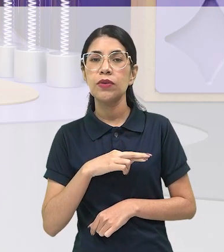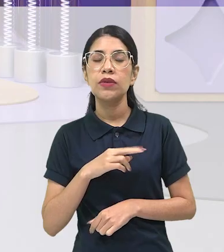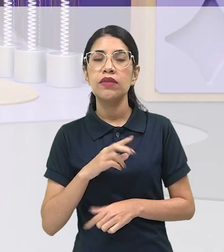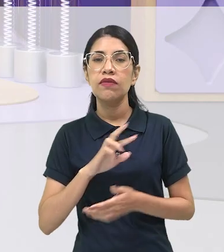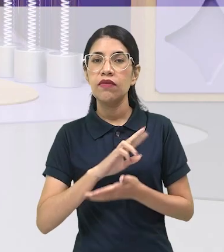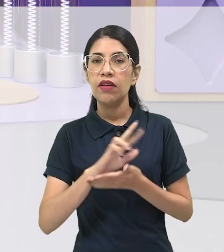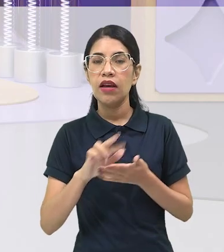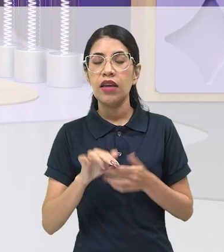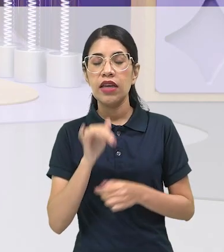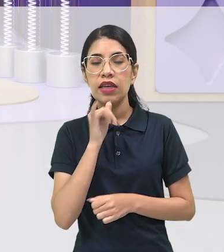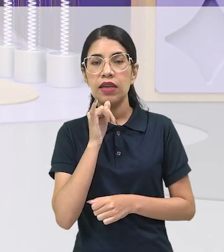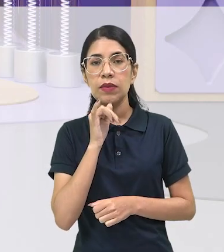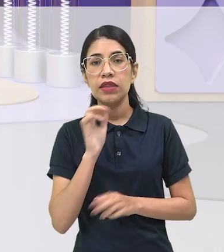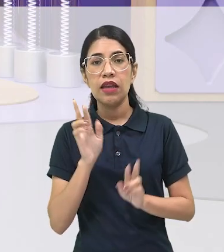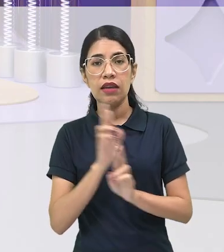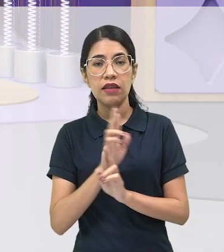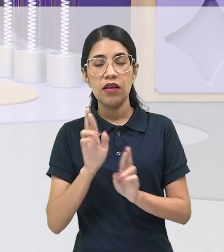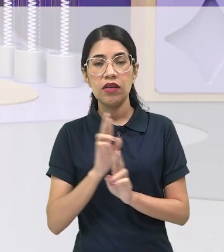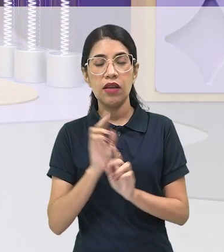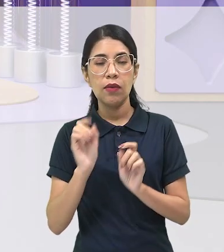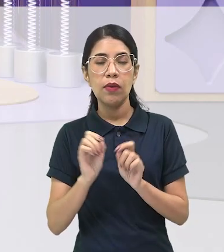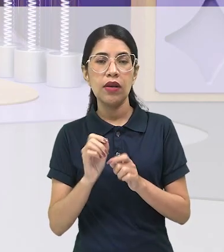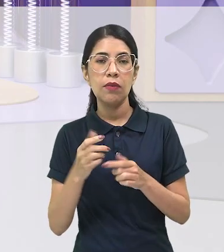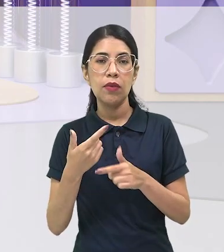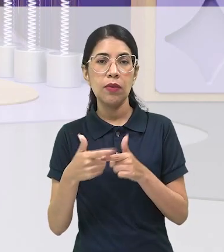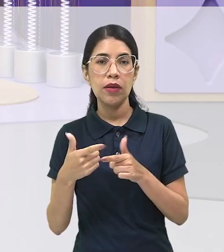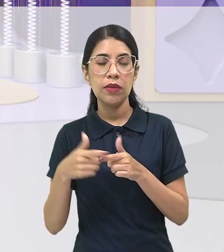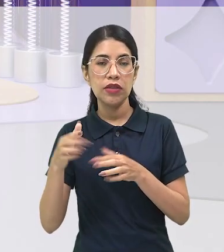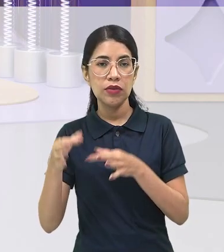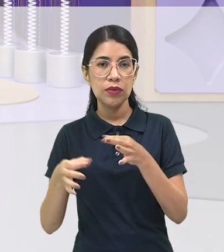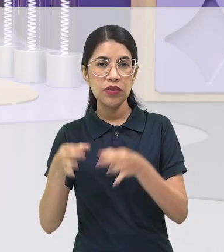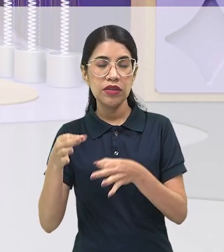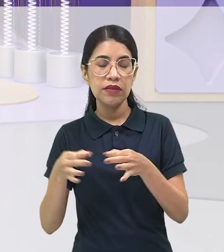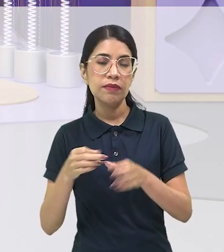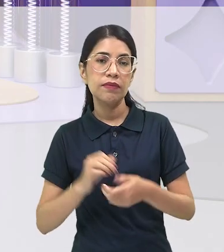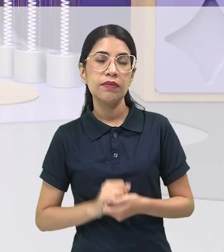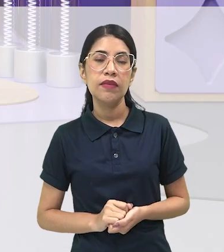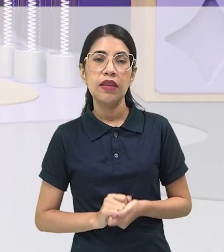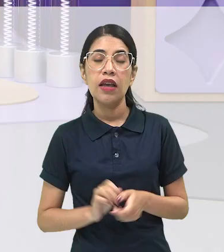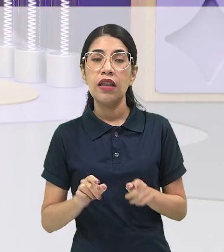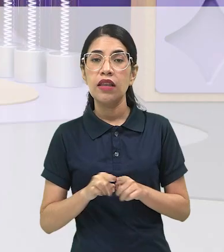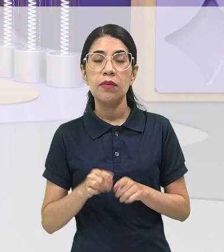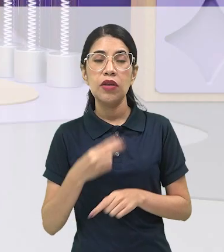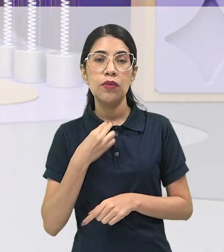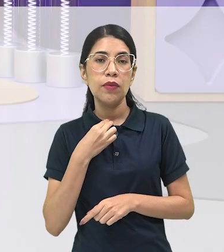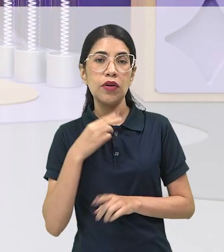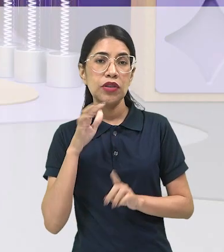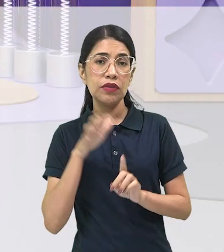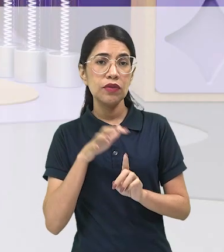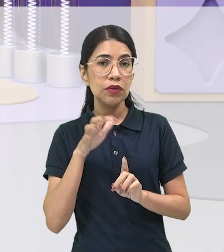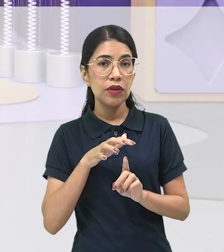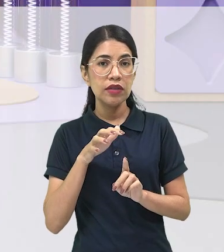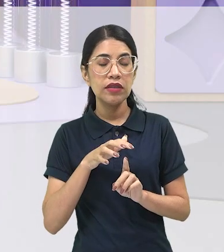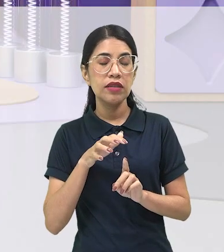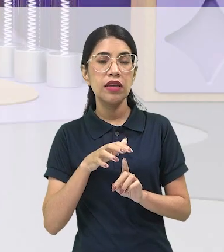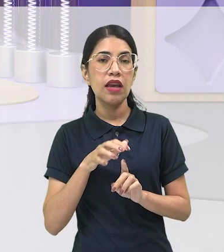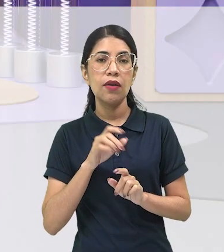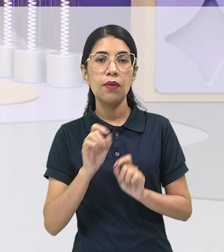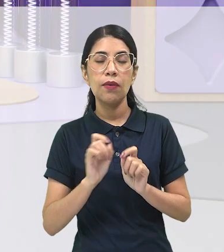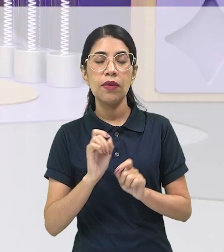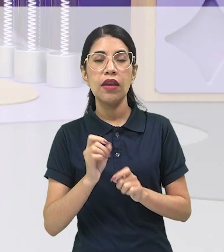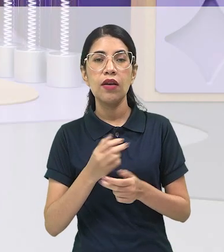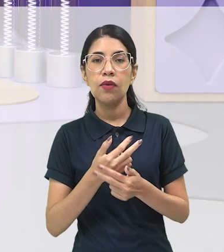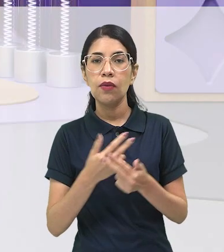que esses estejam relacionados diretamente com questões jurídicas, e não se deixa ser influenciado por nenhum